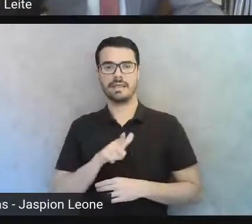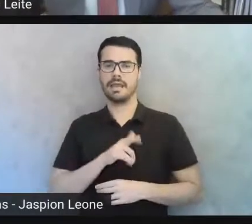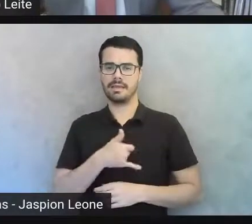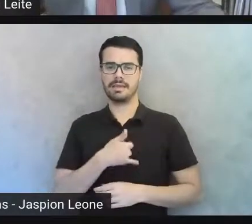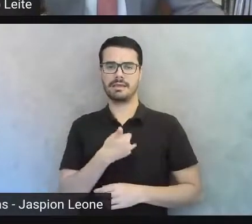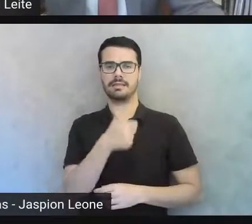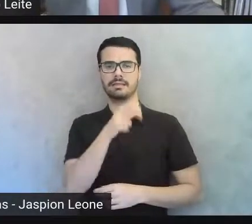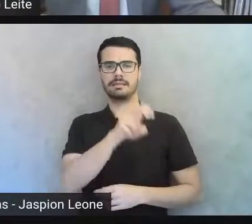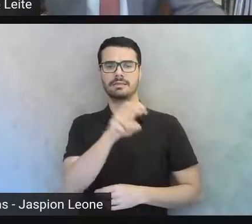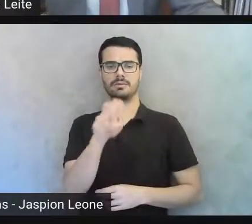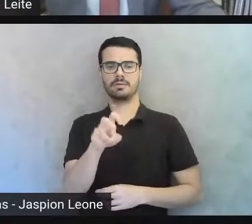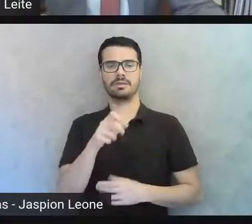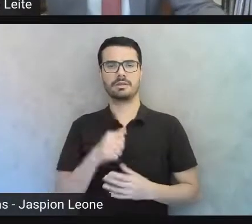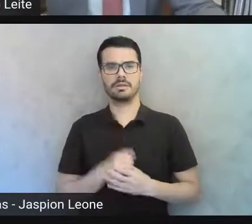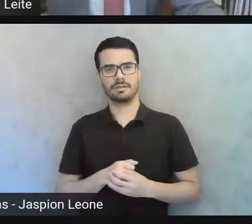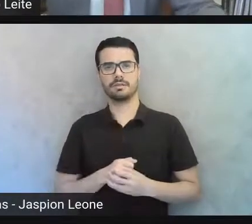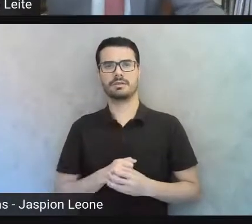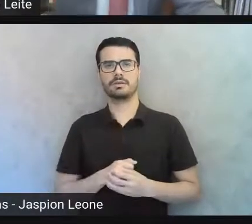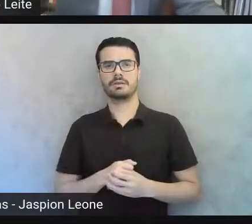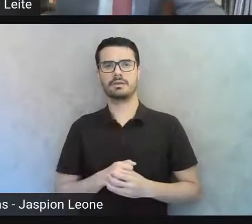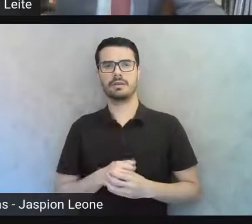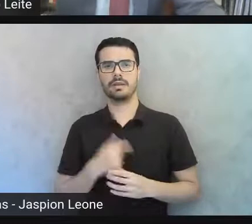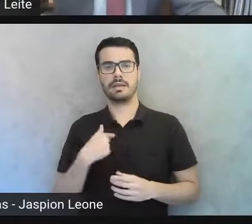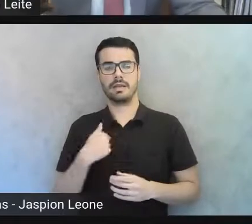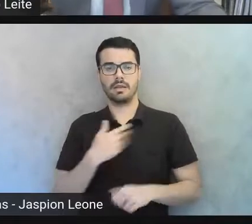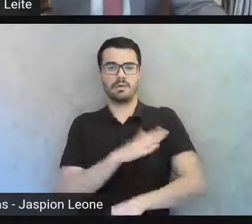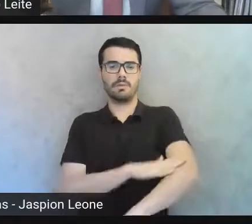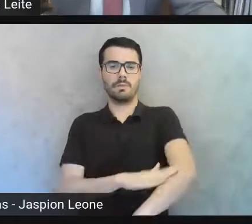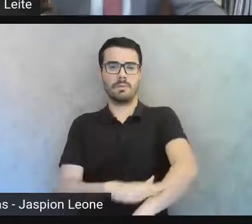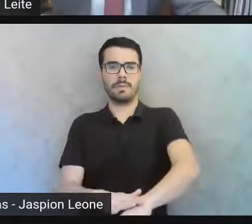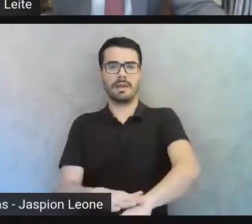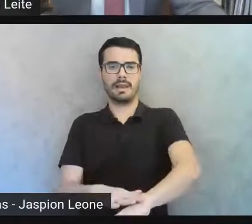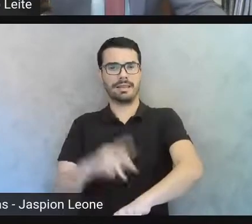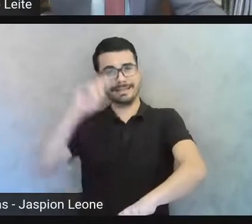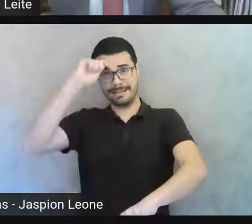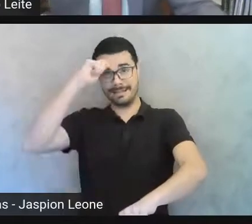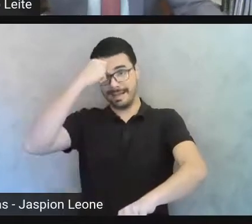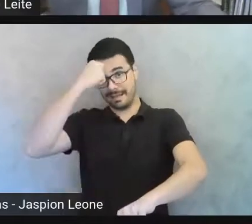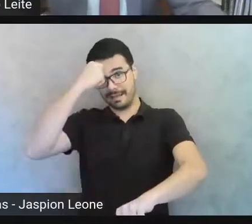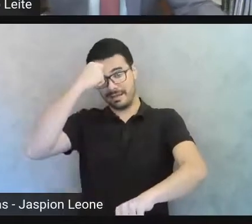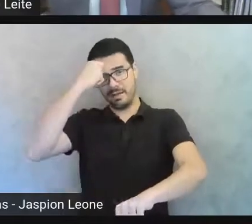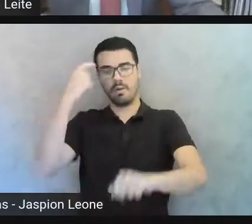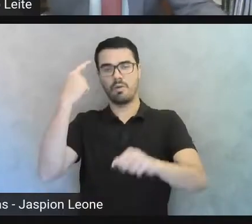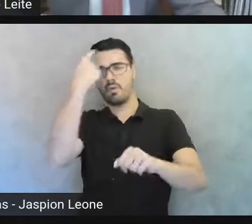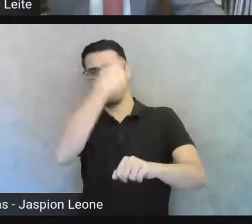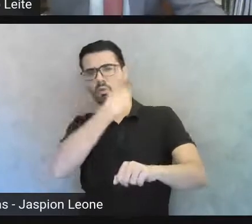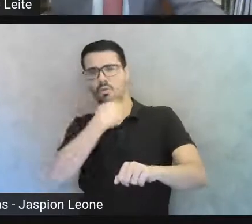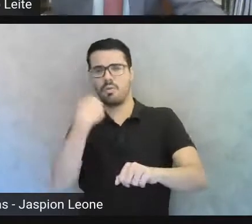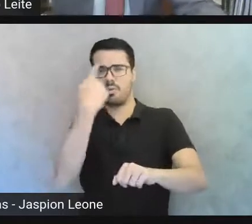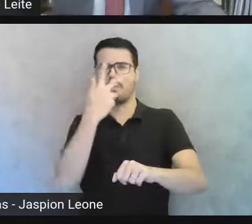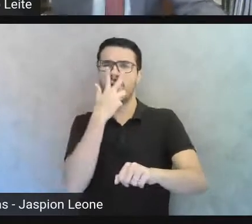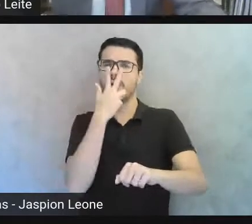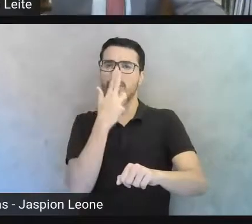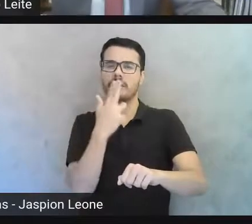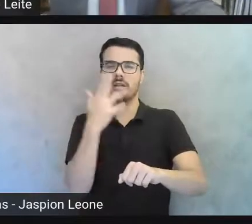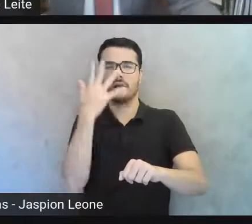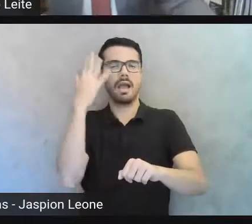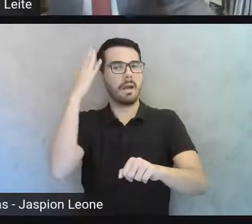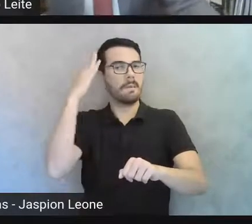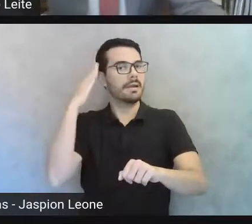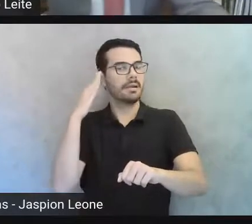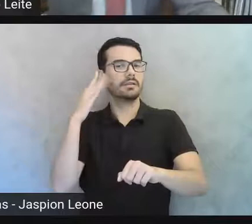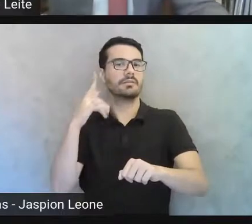55 anos, tenho a pele negra, o rosto ligeiramente arredondado, cabelos grisalhos,